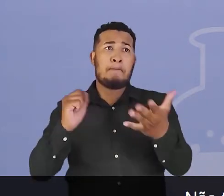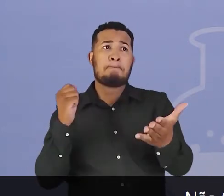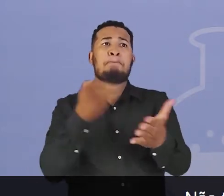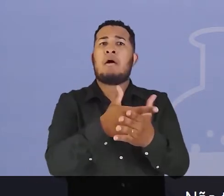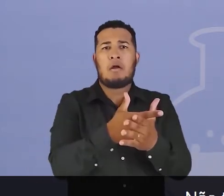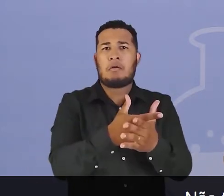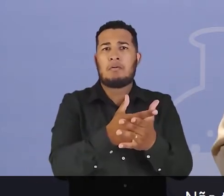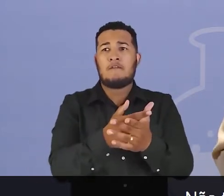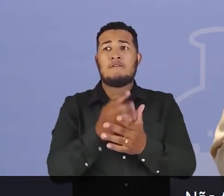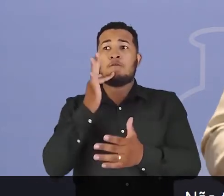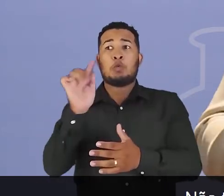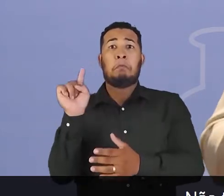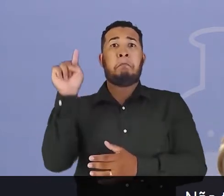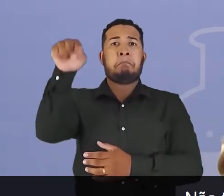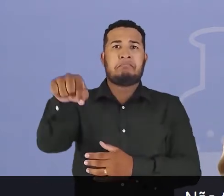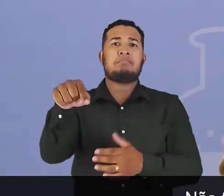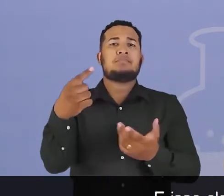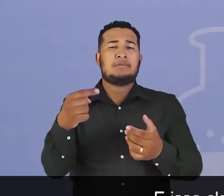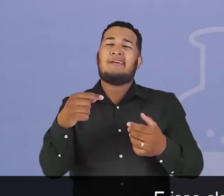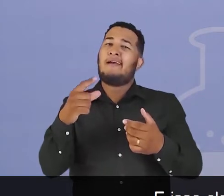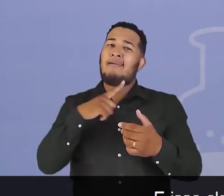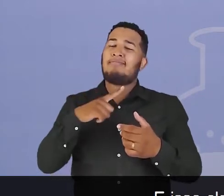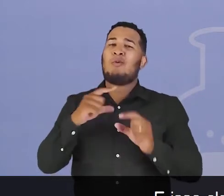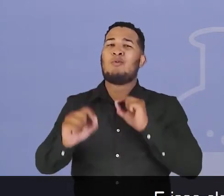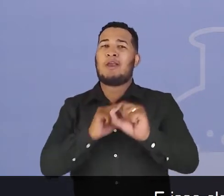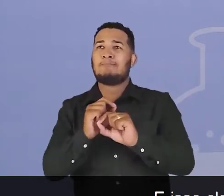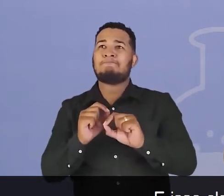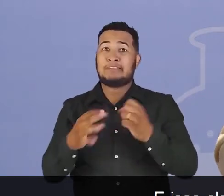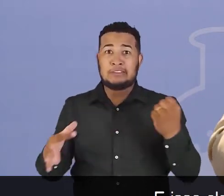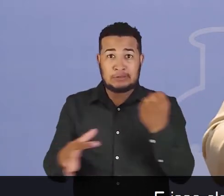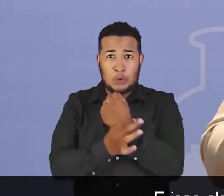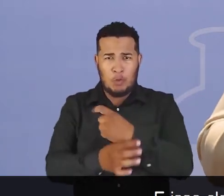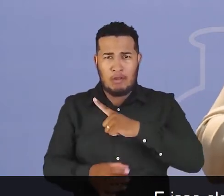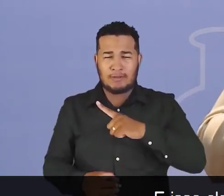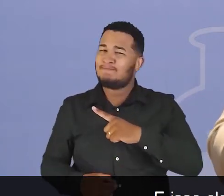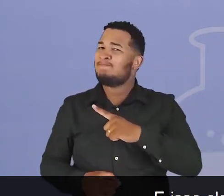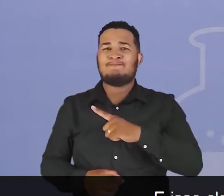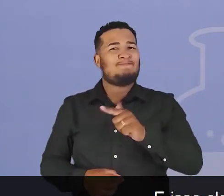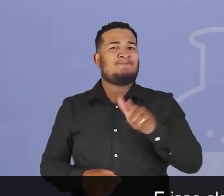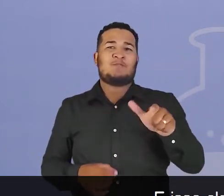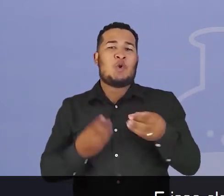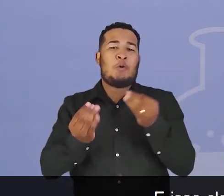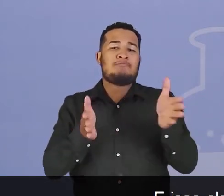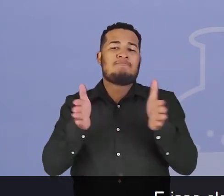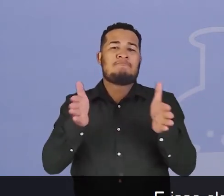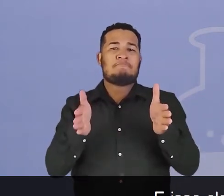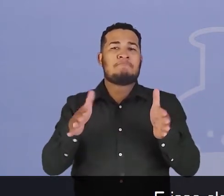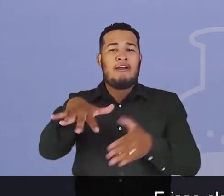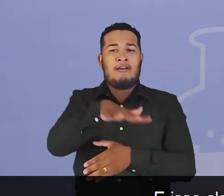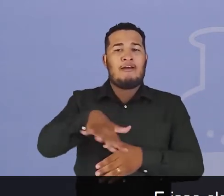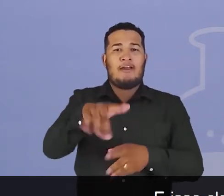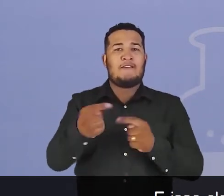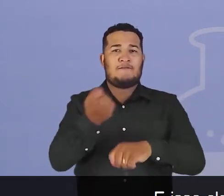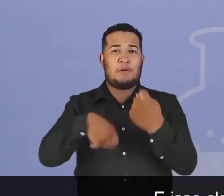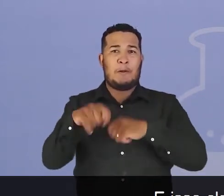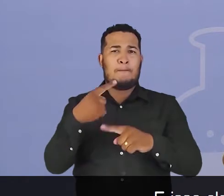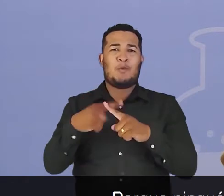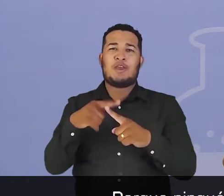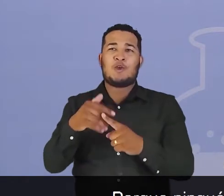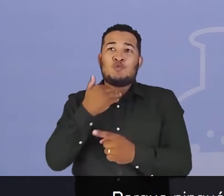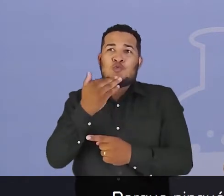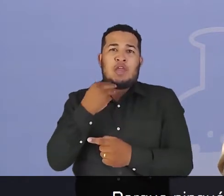agora, pago quando eu puder. E isso, claro, gera uma incerteza muito grande no mercado financeiro,